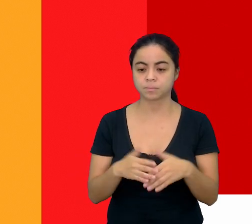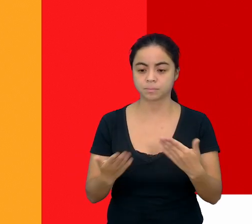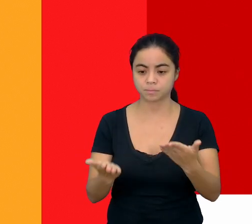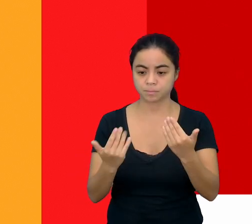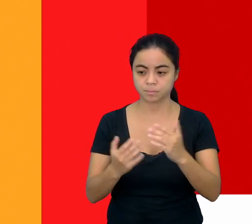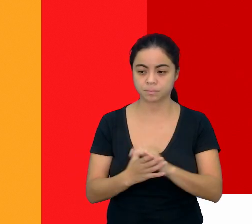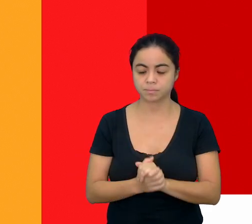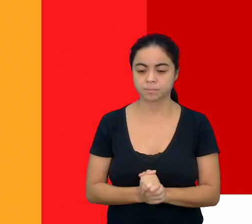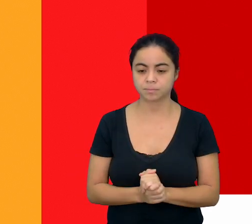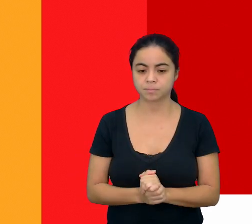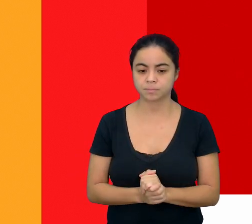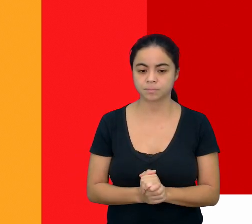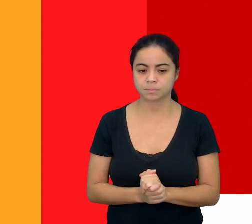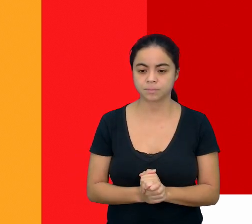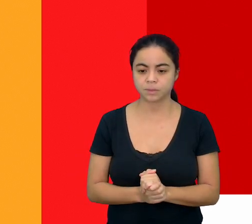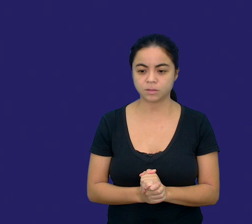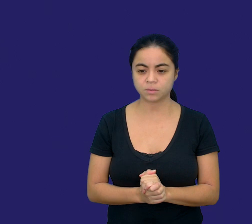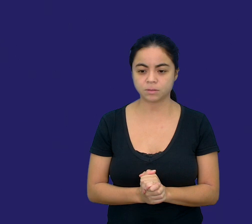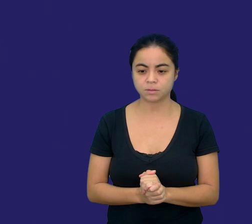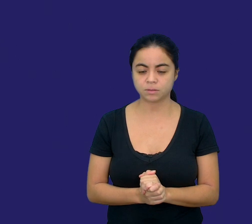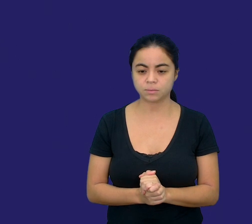lá.